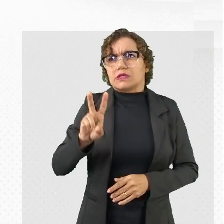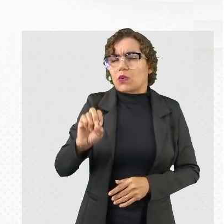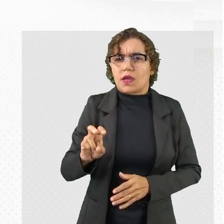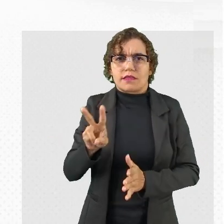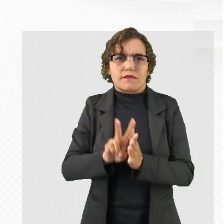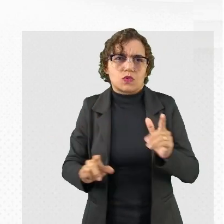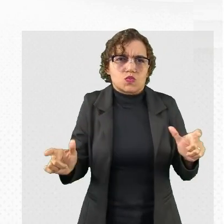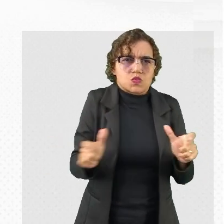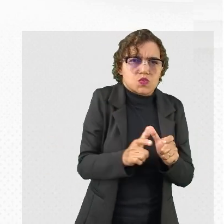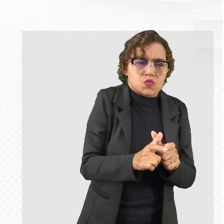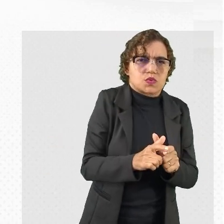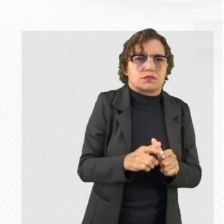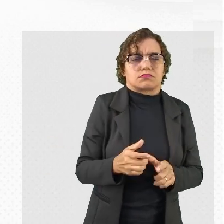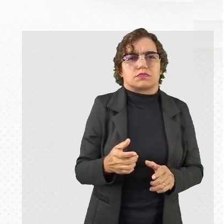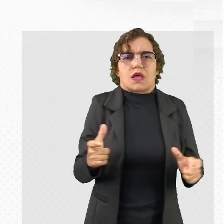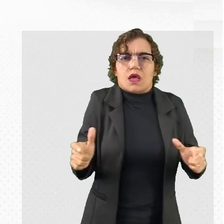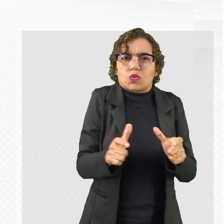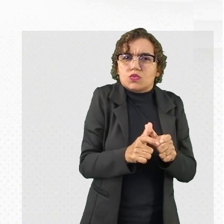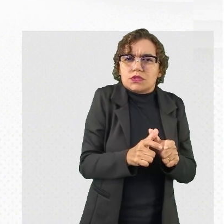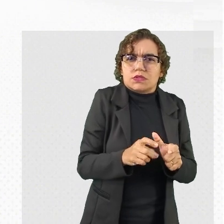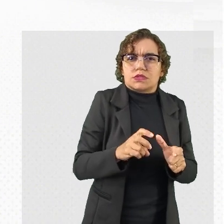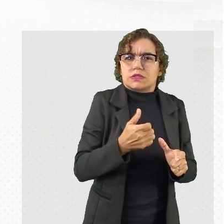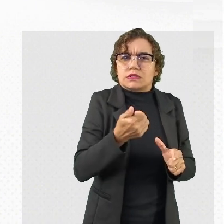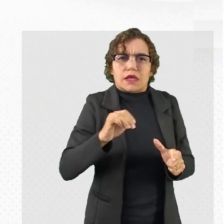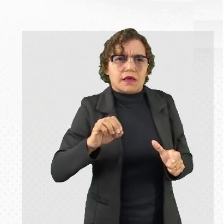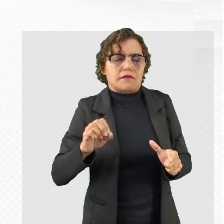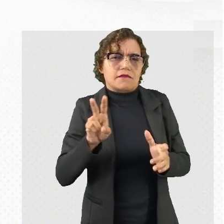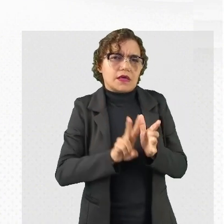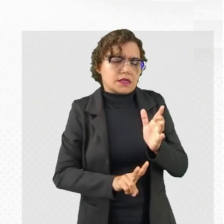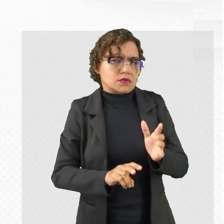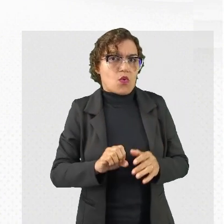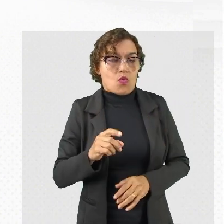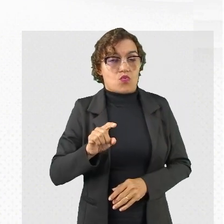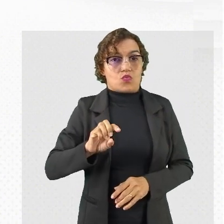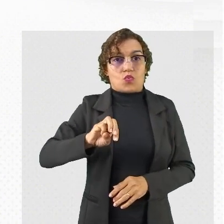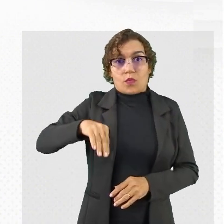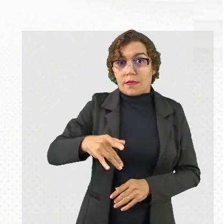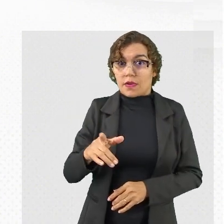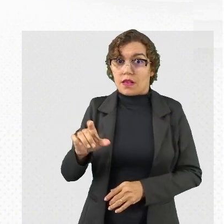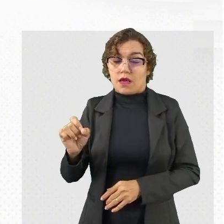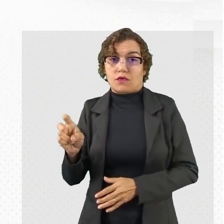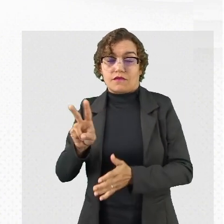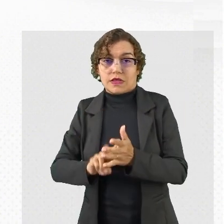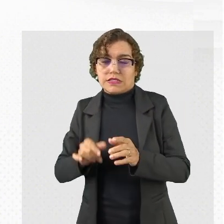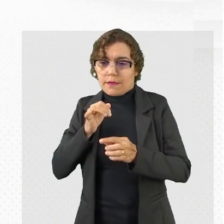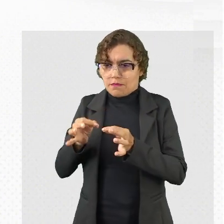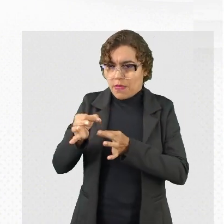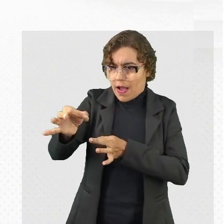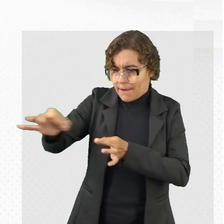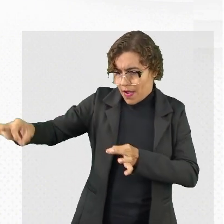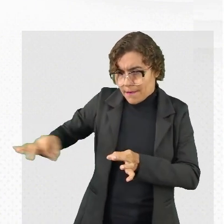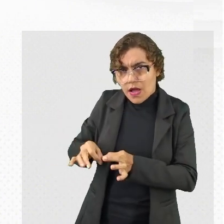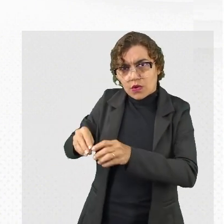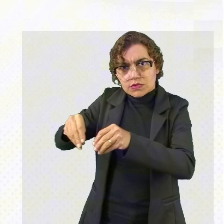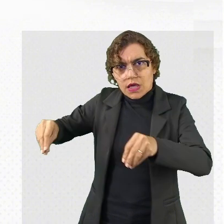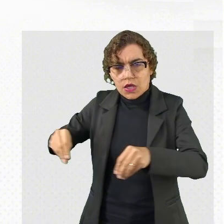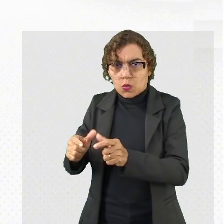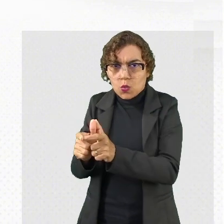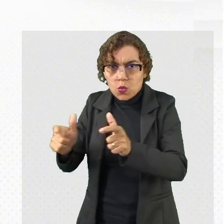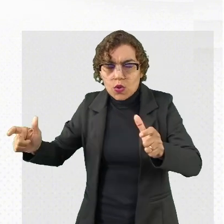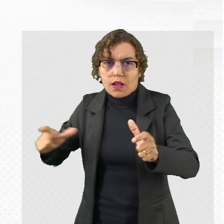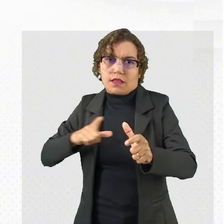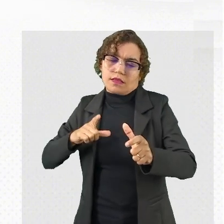50. Aí eu reduzi 100 vezes, ou 1 milhão de vezes, no caso de um terreno muito grande, como um mapa, o terreno